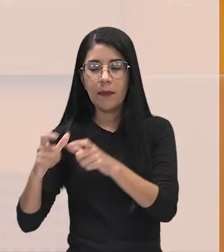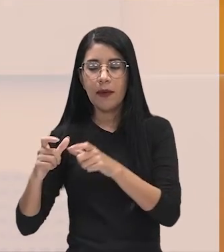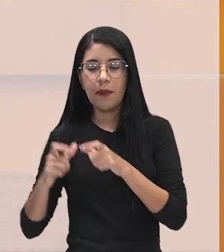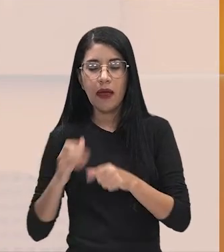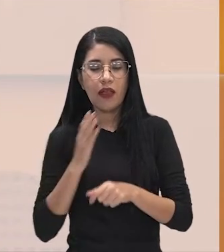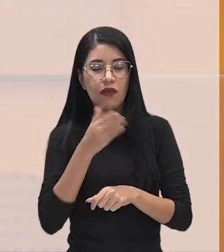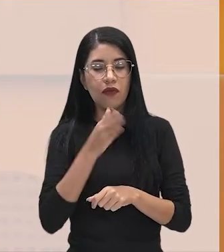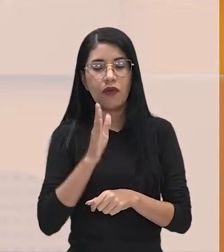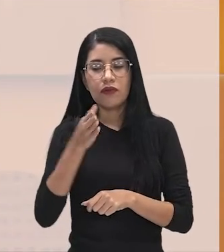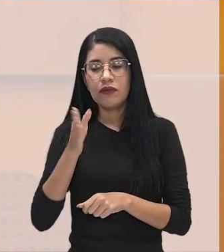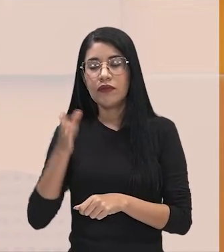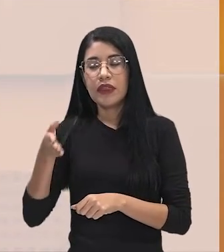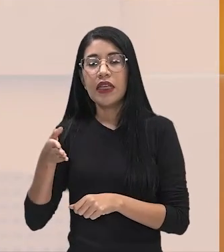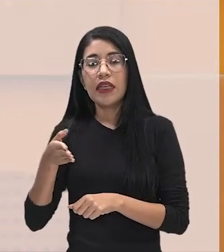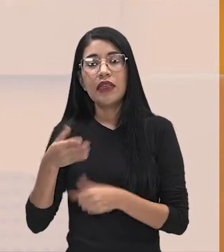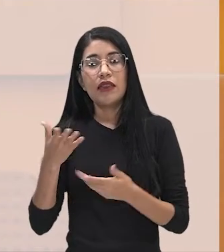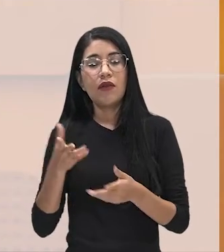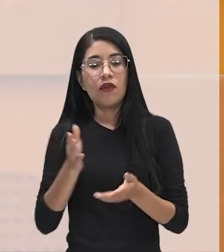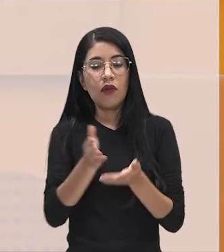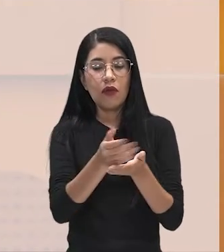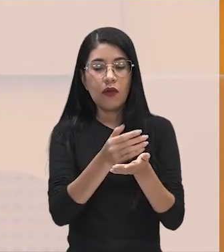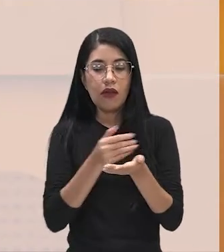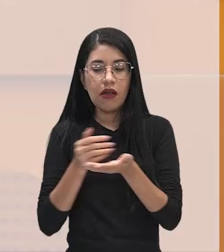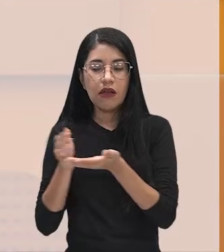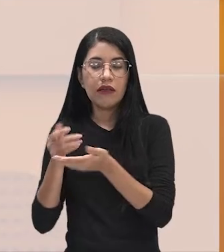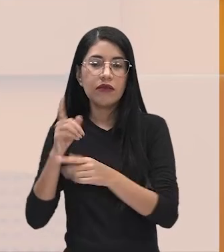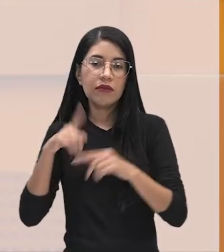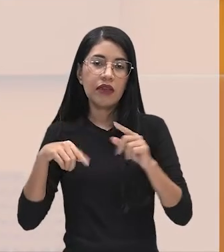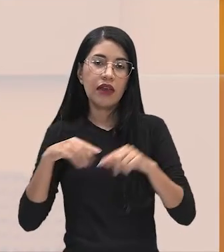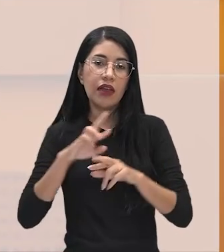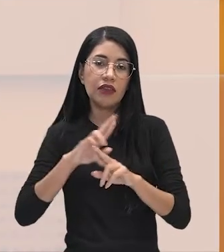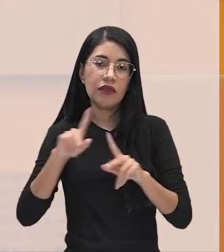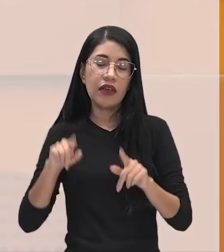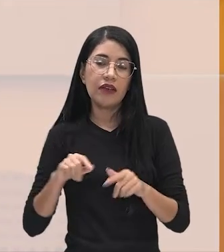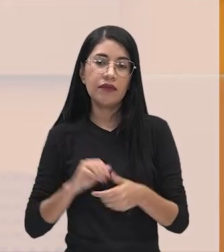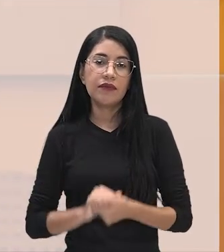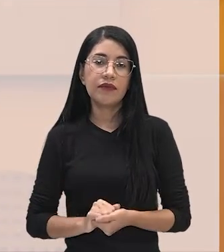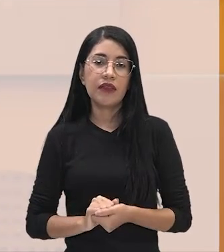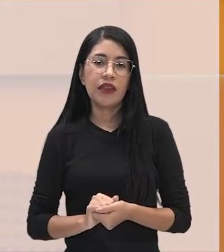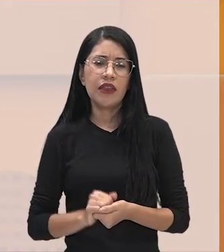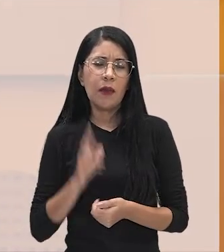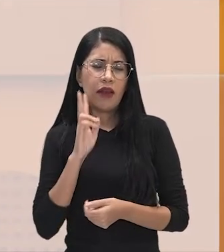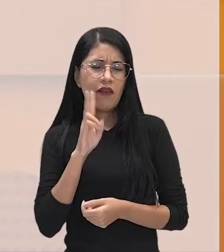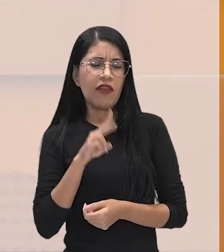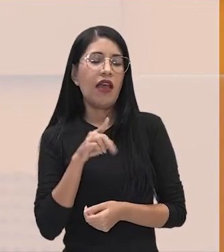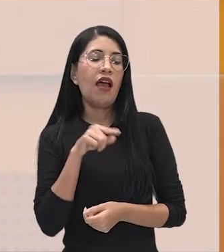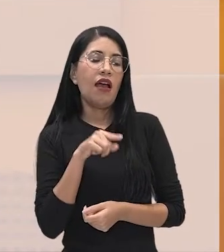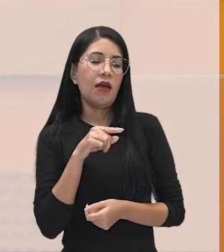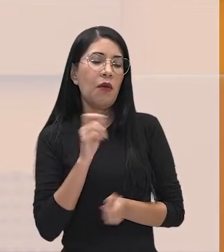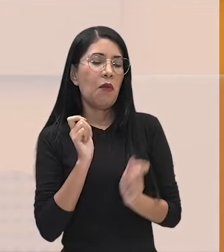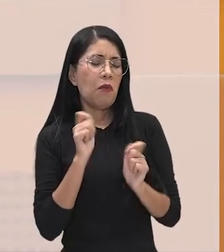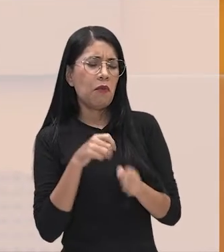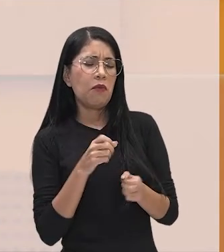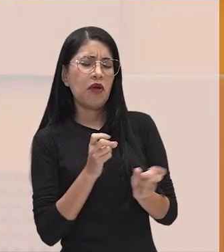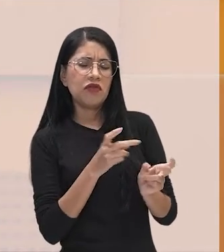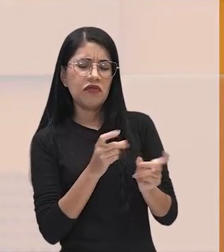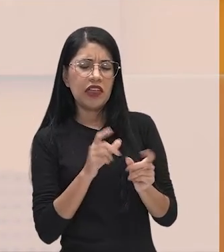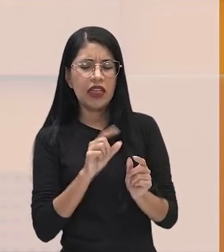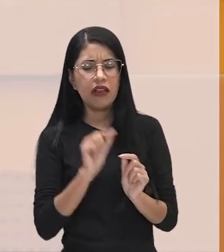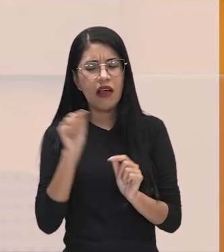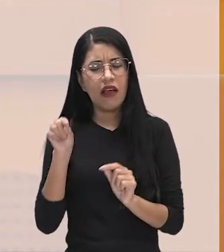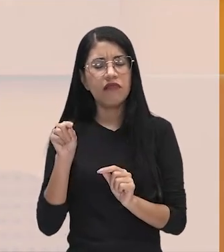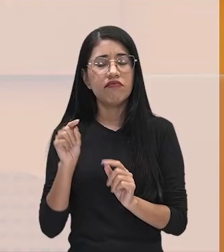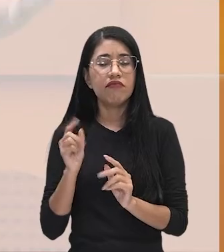os povos fenícios, eles são aqueles que olham um produto e eles sabem se ele é vendável, né, ou